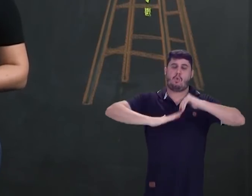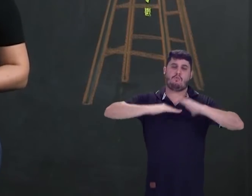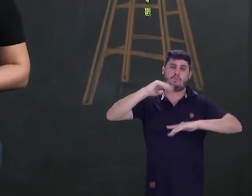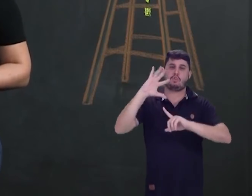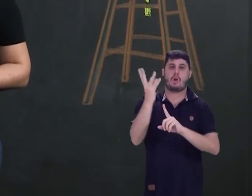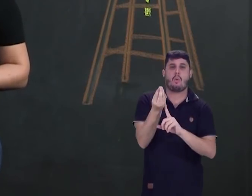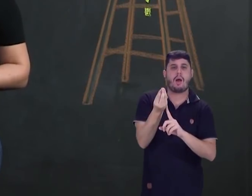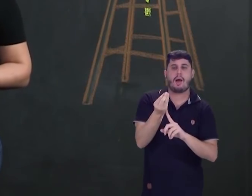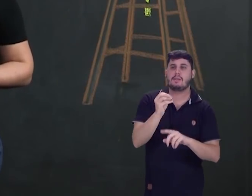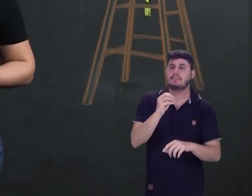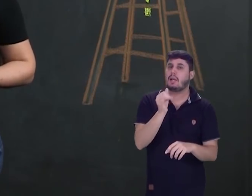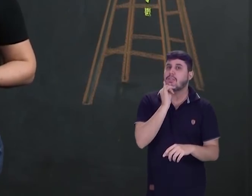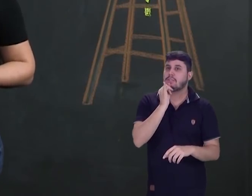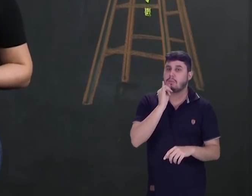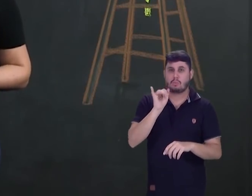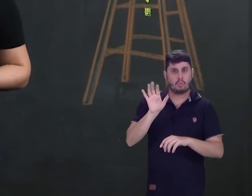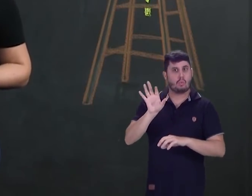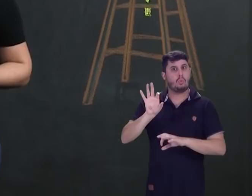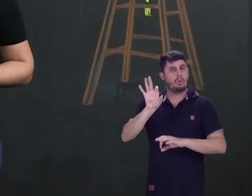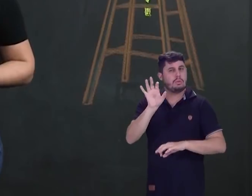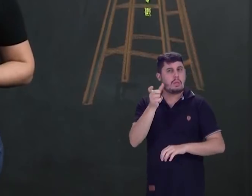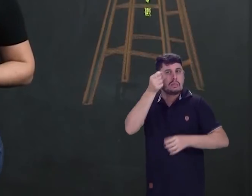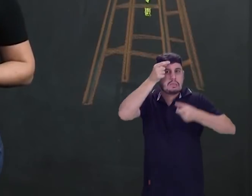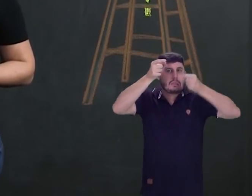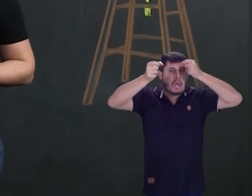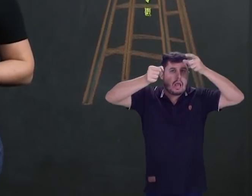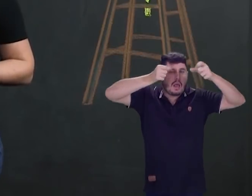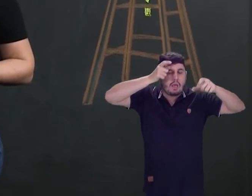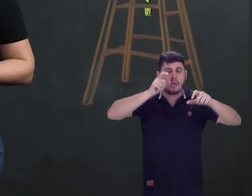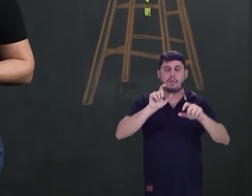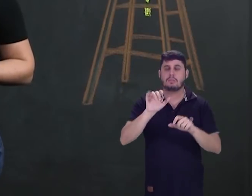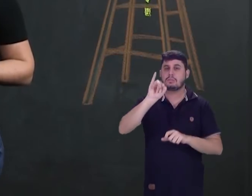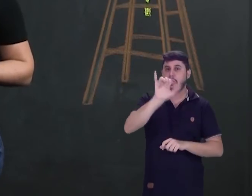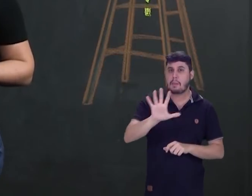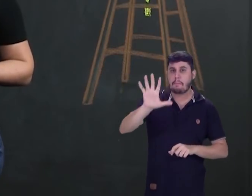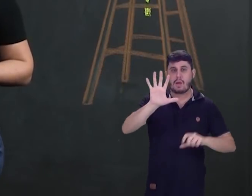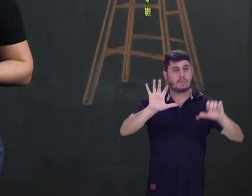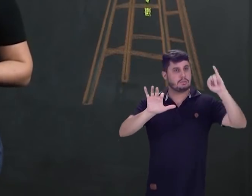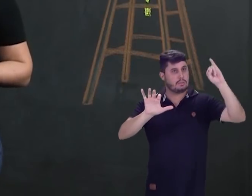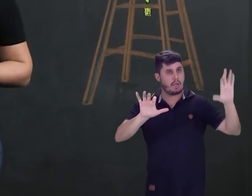com essa ideia de sugestão, de figuração, mas eles não estão